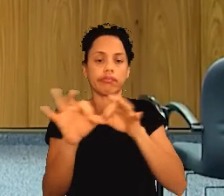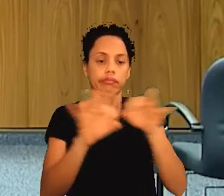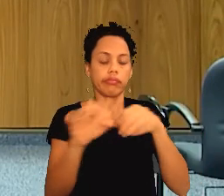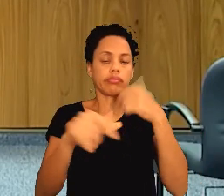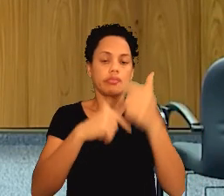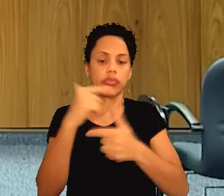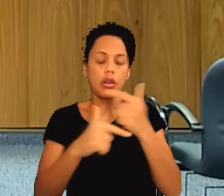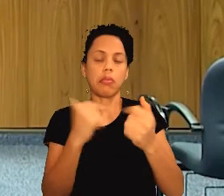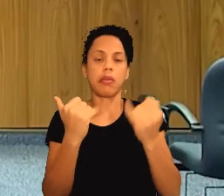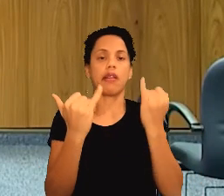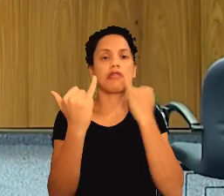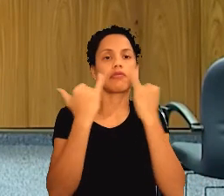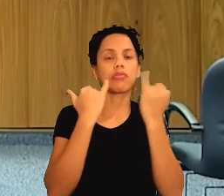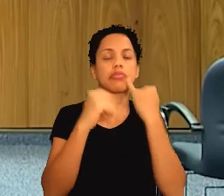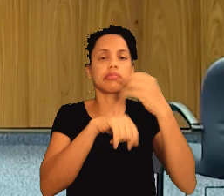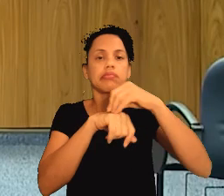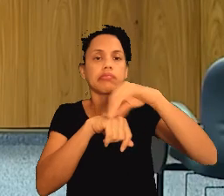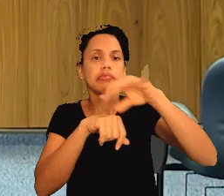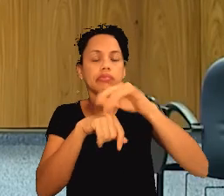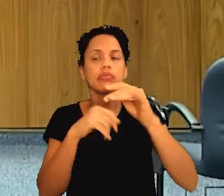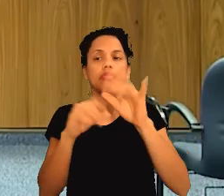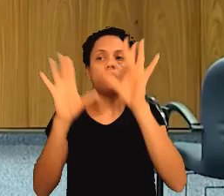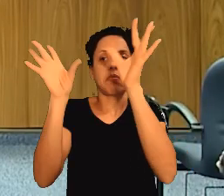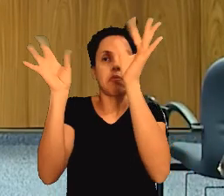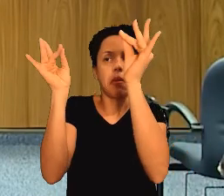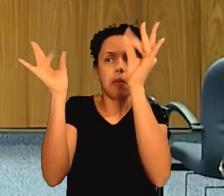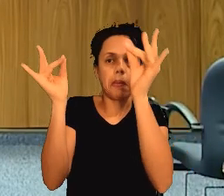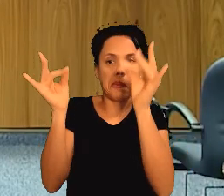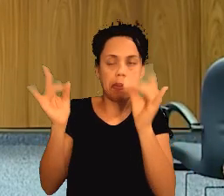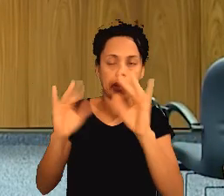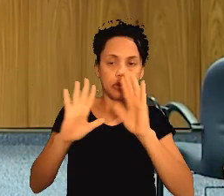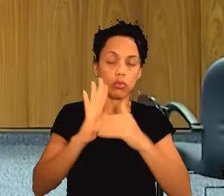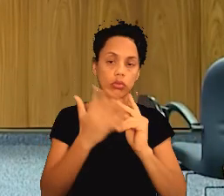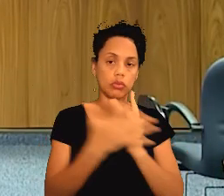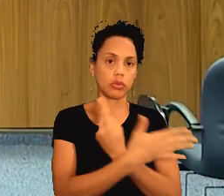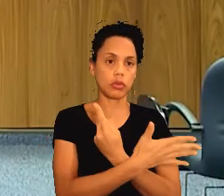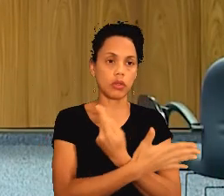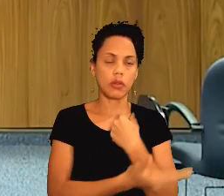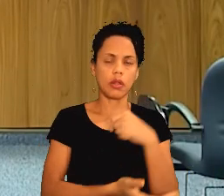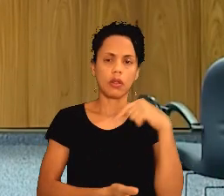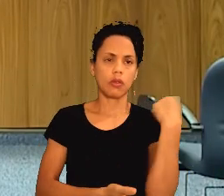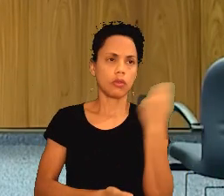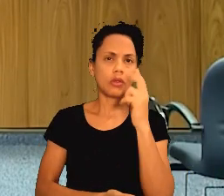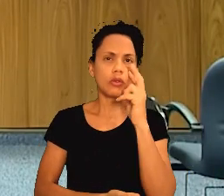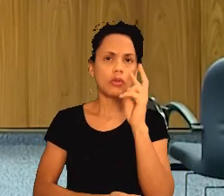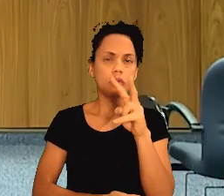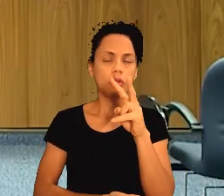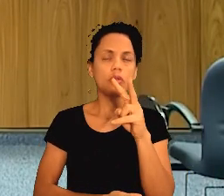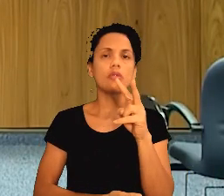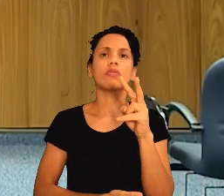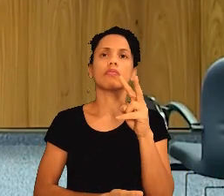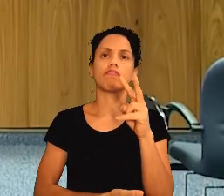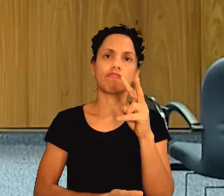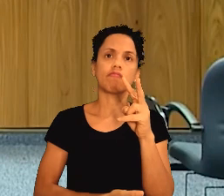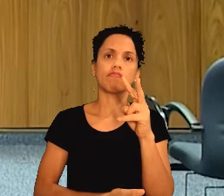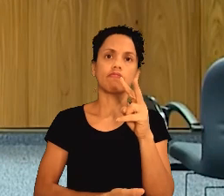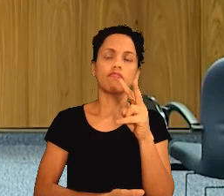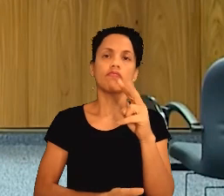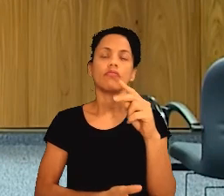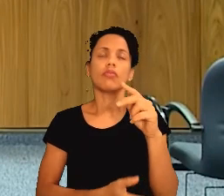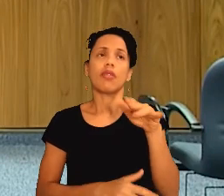né, esse trabalho com informações detalhadas sobre todos os casos. E aí foi quando a gente viu